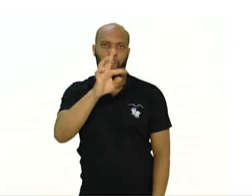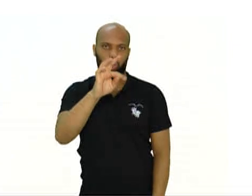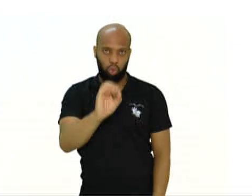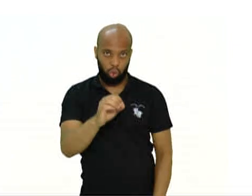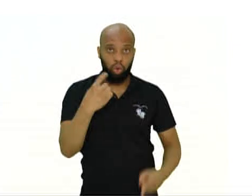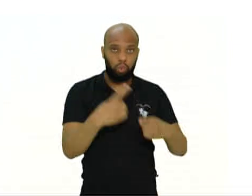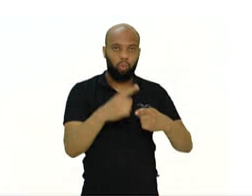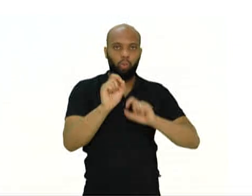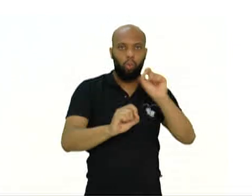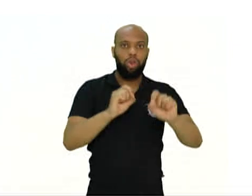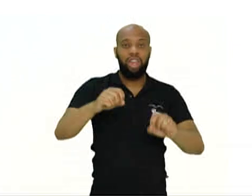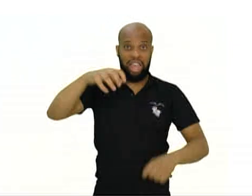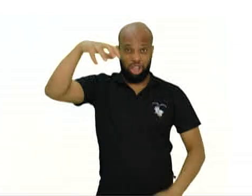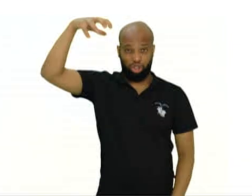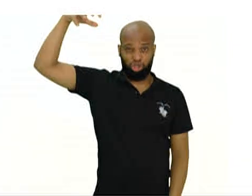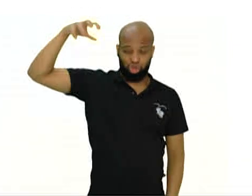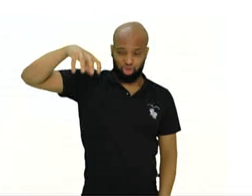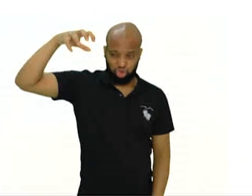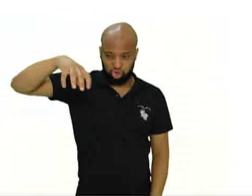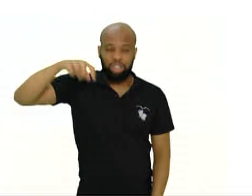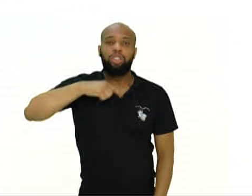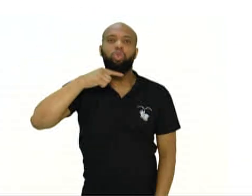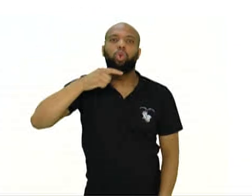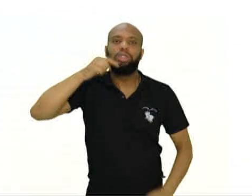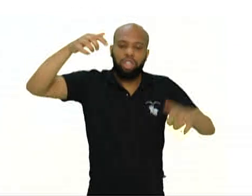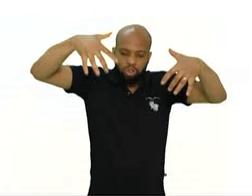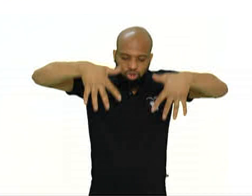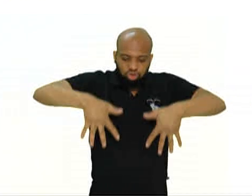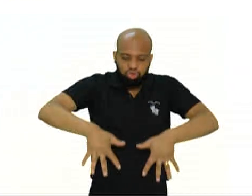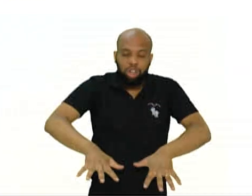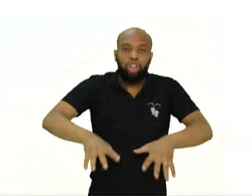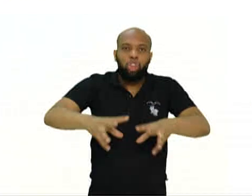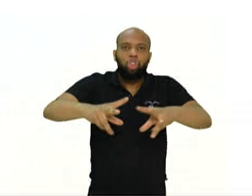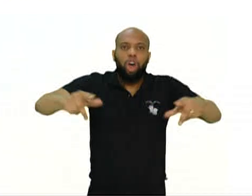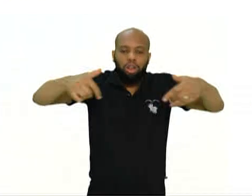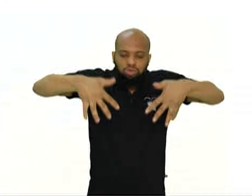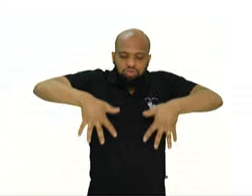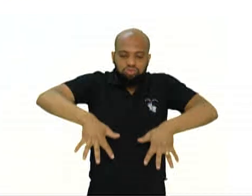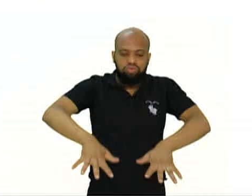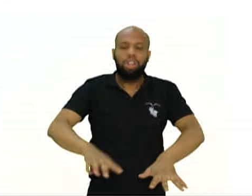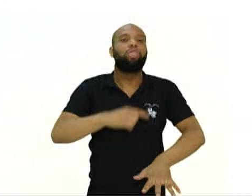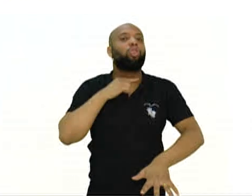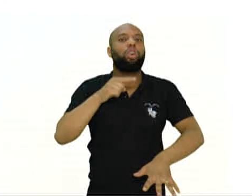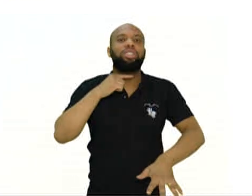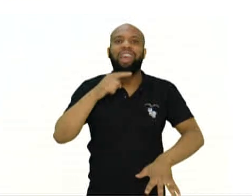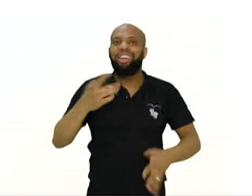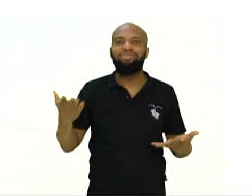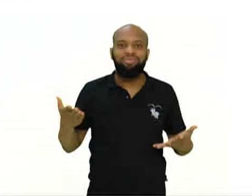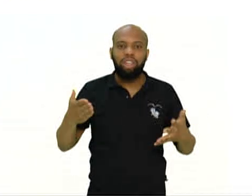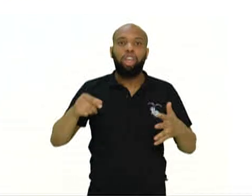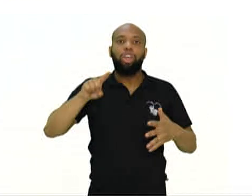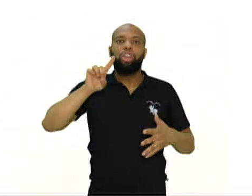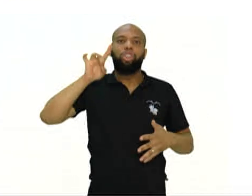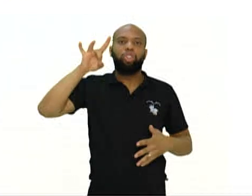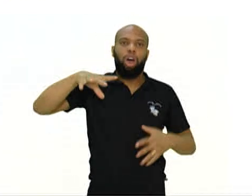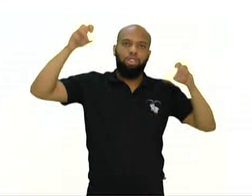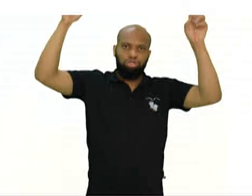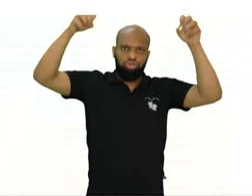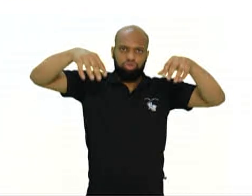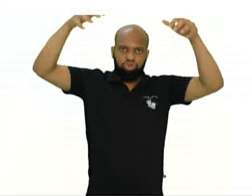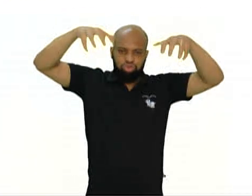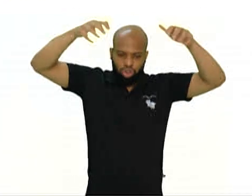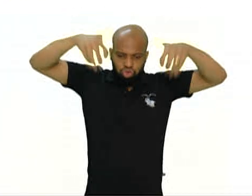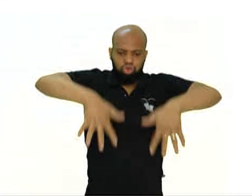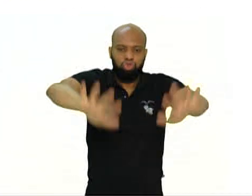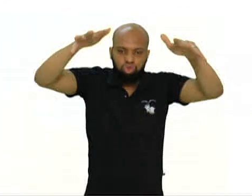água da chuva ela acaba não conseguindo infiltrar no solo, né? E aí a gente tem na questão dos